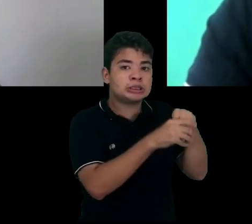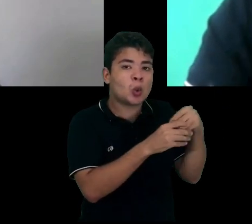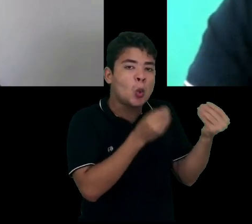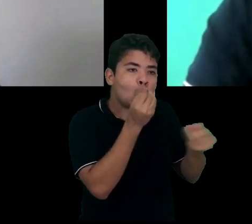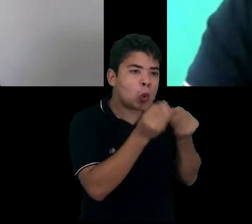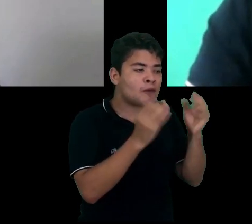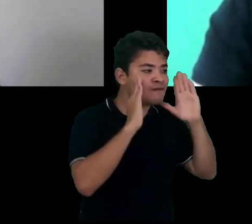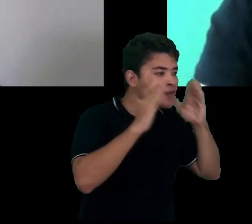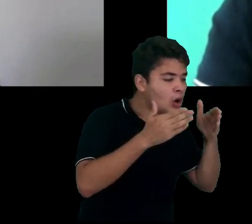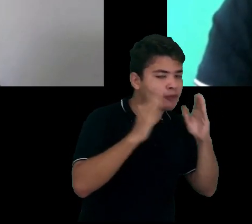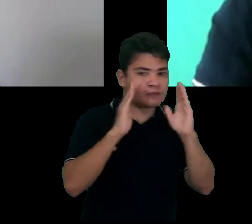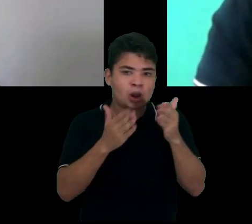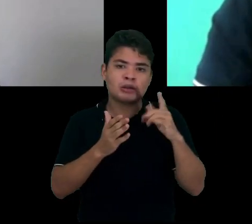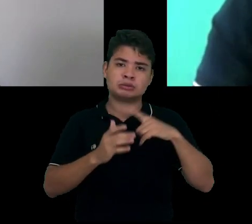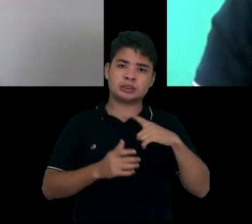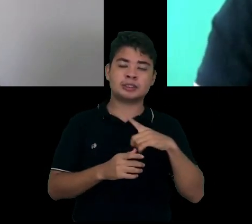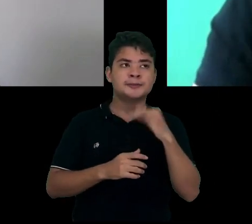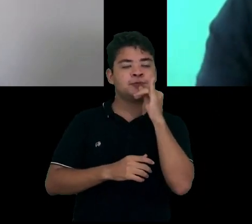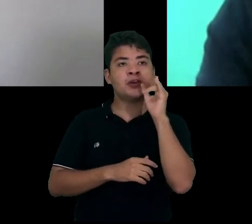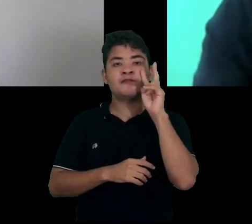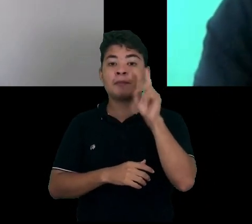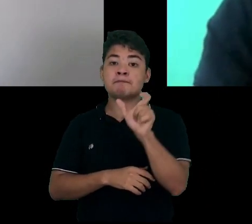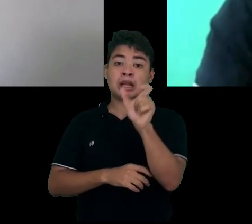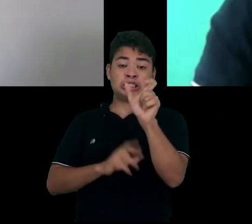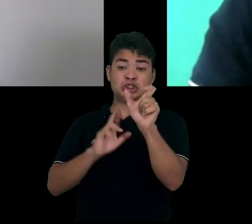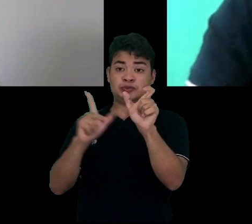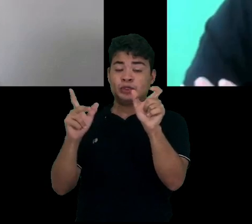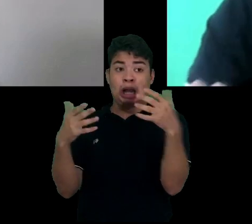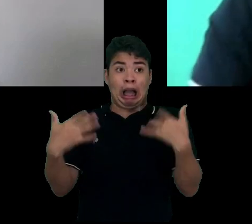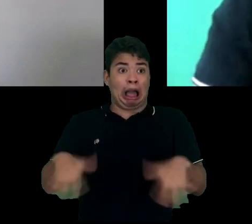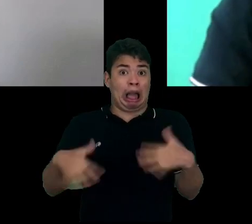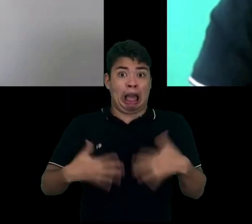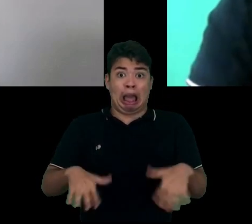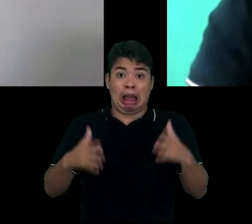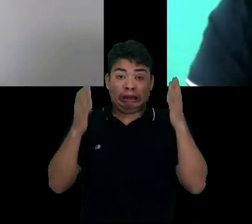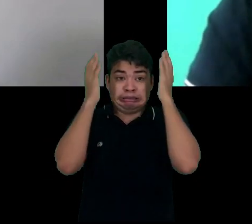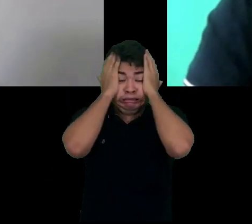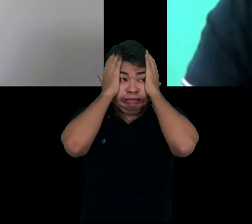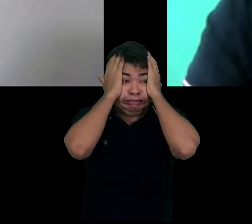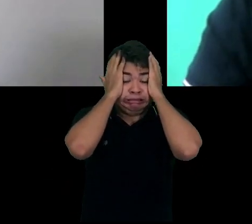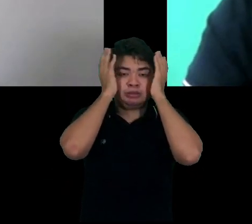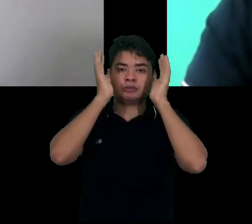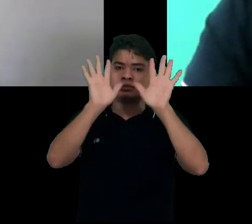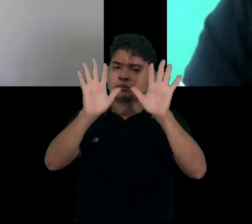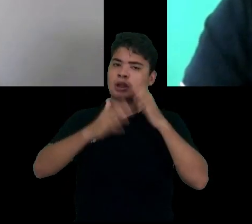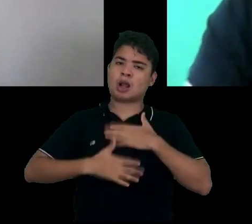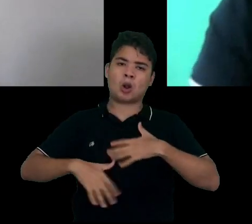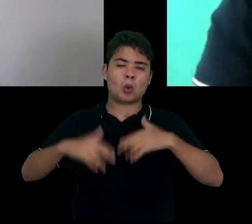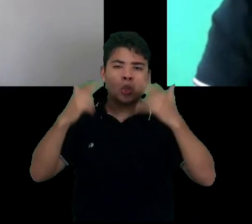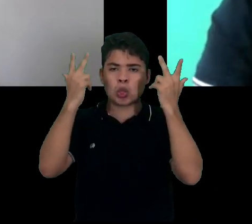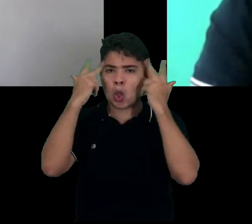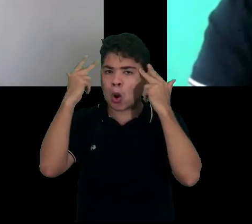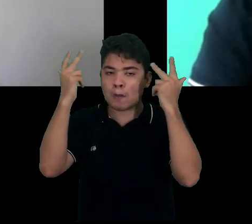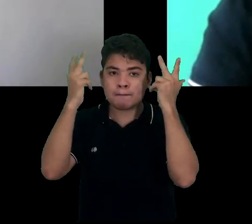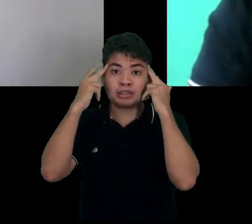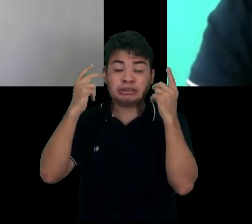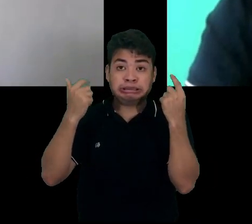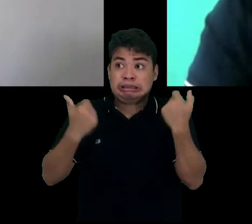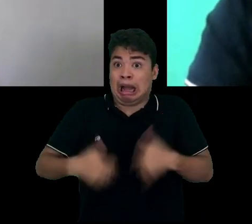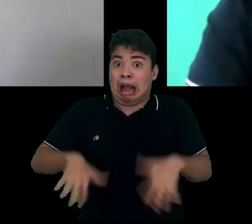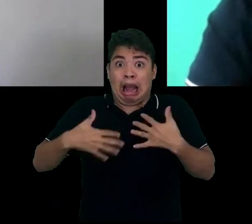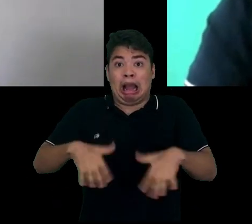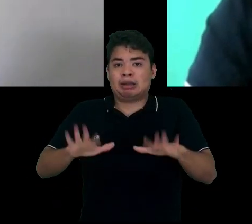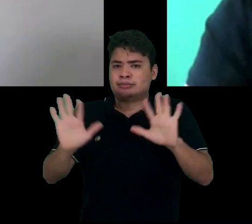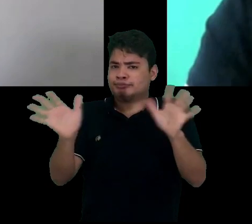não prenda muito. Ah, tem uma palavra diferente, meu Deus, socorro. Não, isso é normal. Então, não entre em pânico,